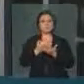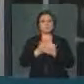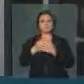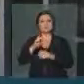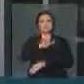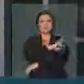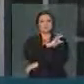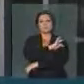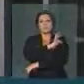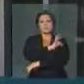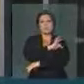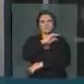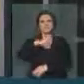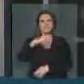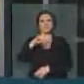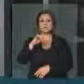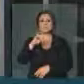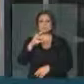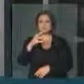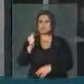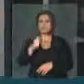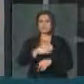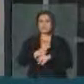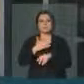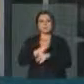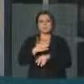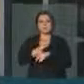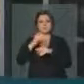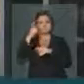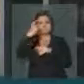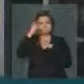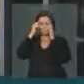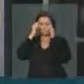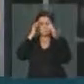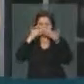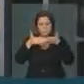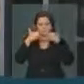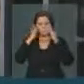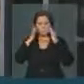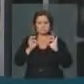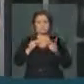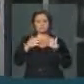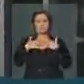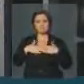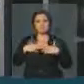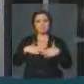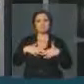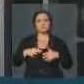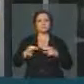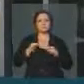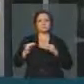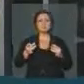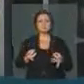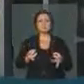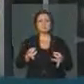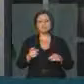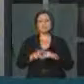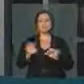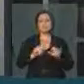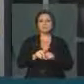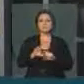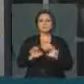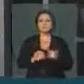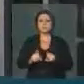através de técnicas de meditação e exercícios de concentração e empatia os principais resultados da aplicação das